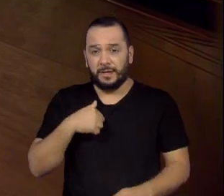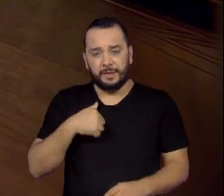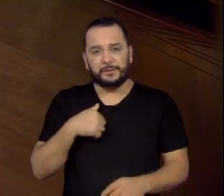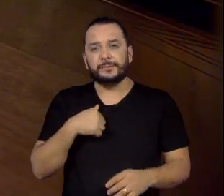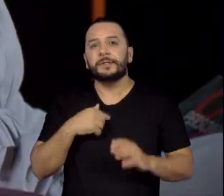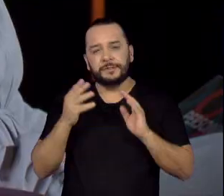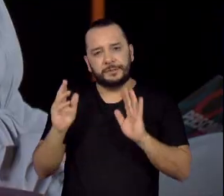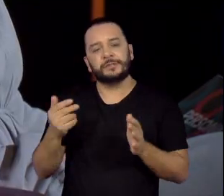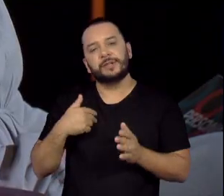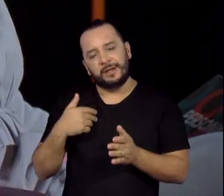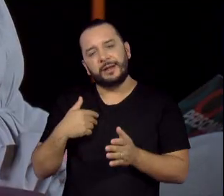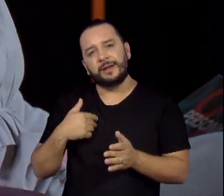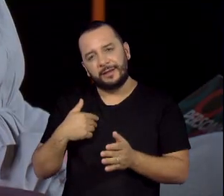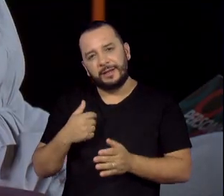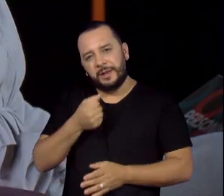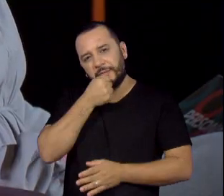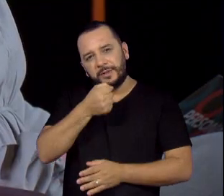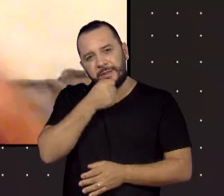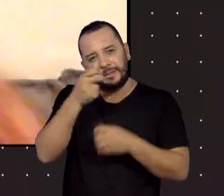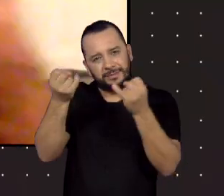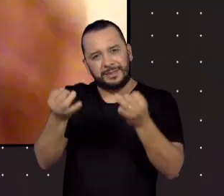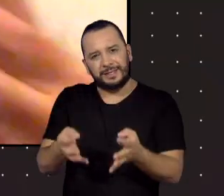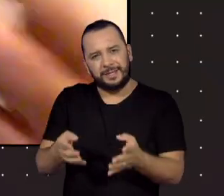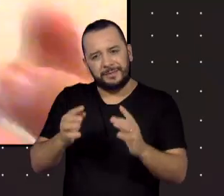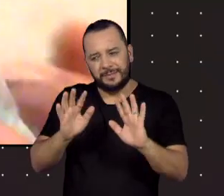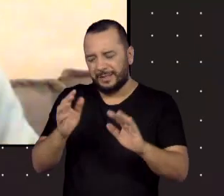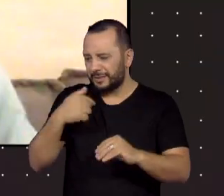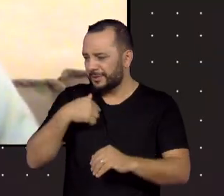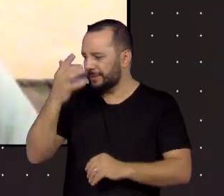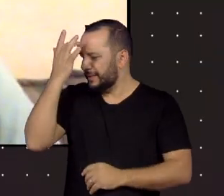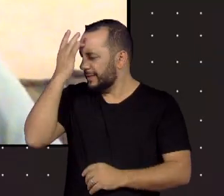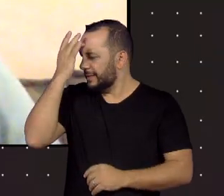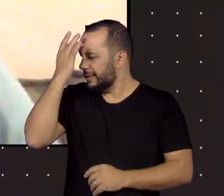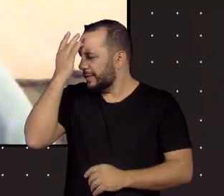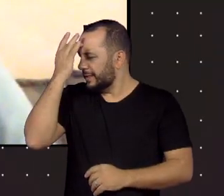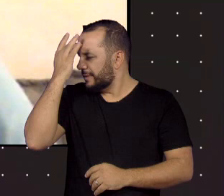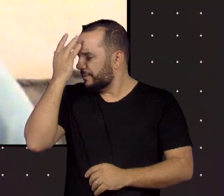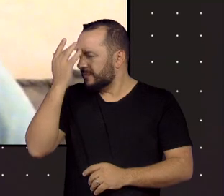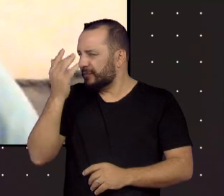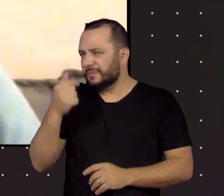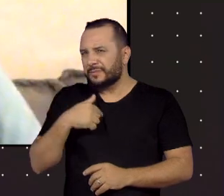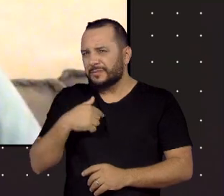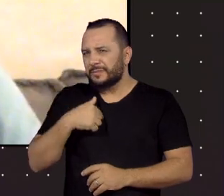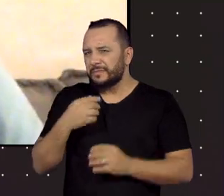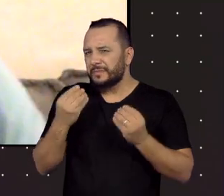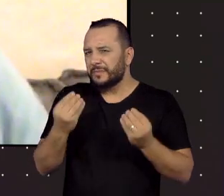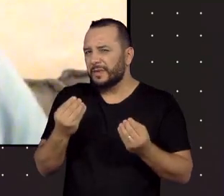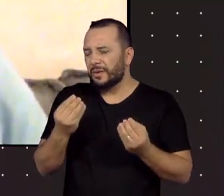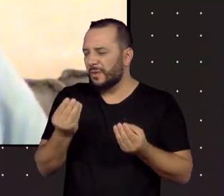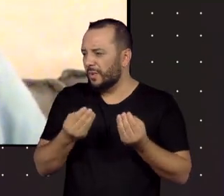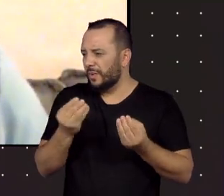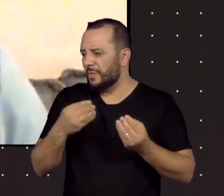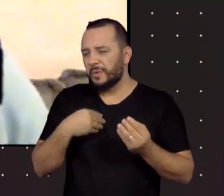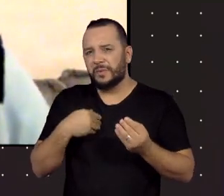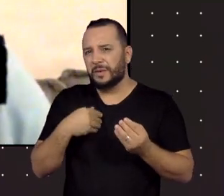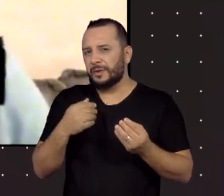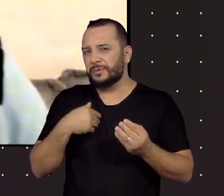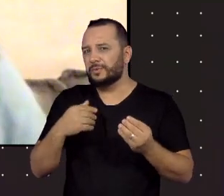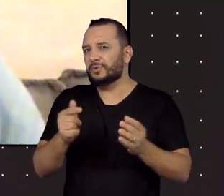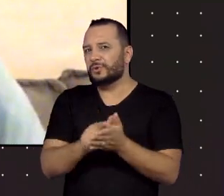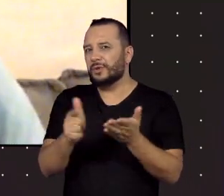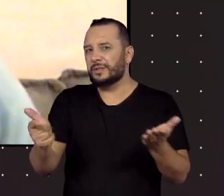cabeça. Entende? O que mais que eu poderia pôr? Eu não podia pôr no jornal, na matéria. O jornal é a verdade naquele